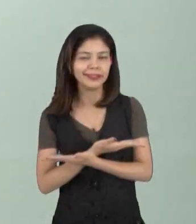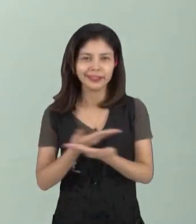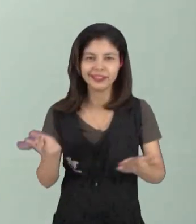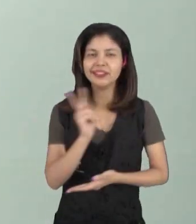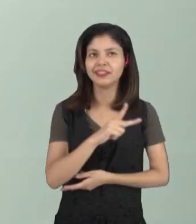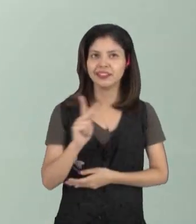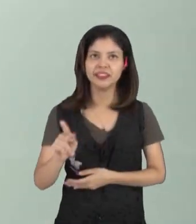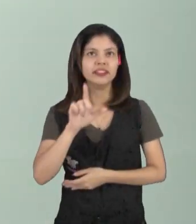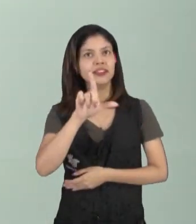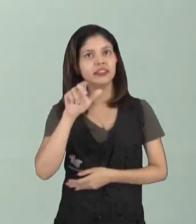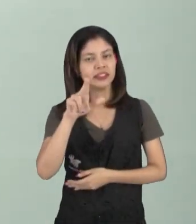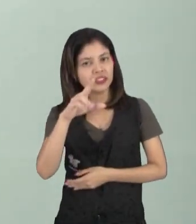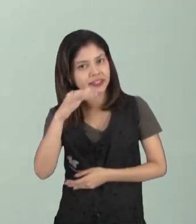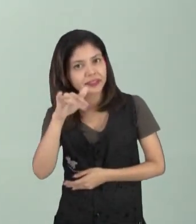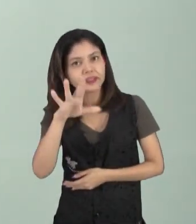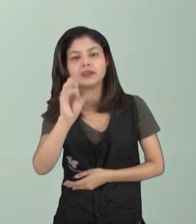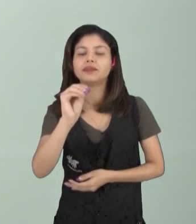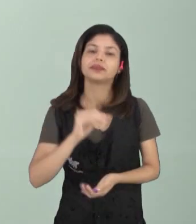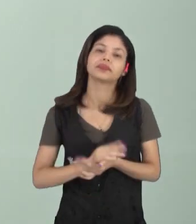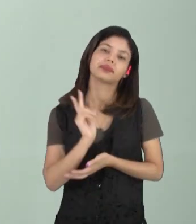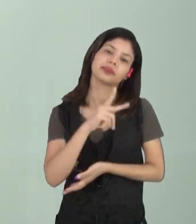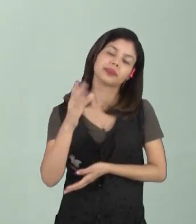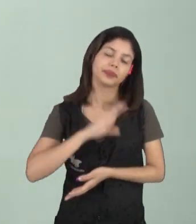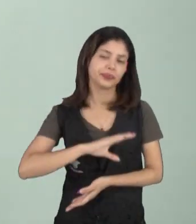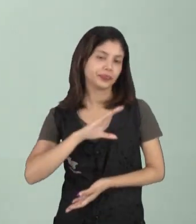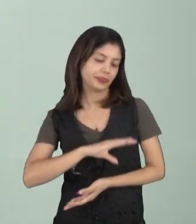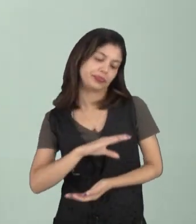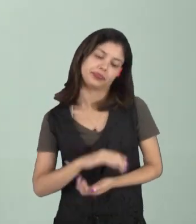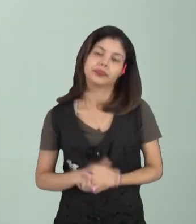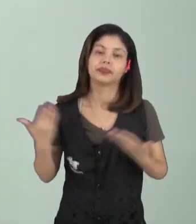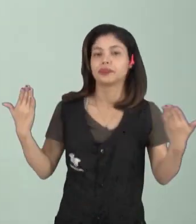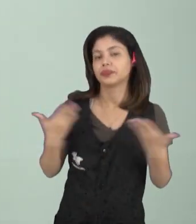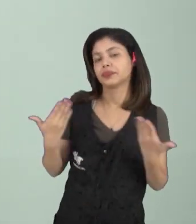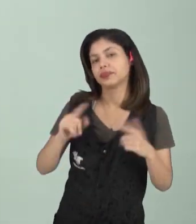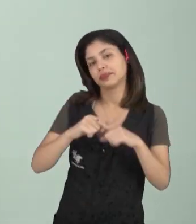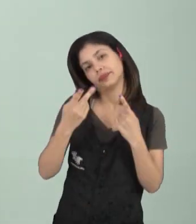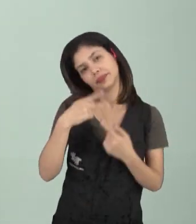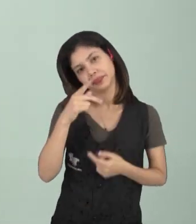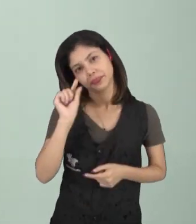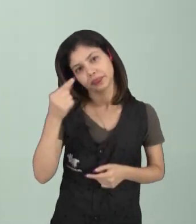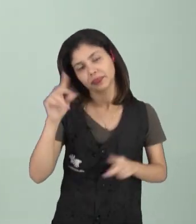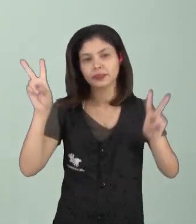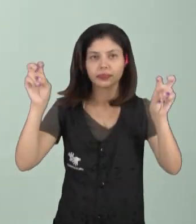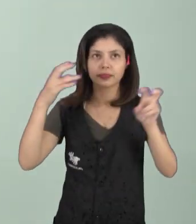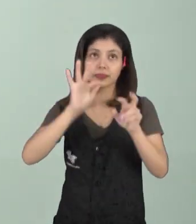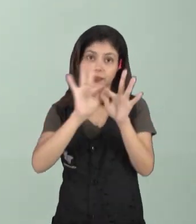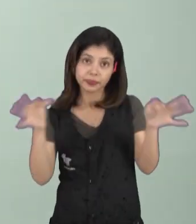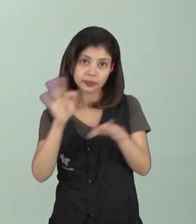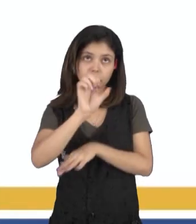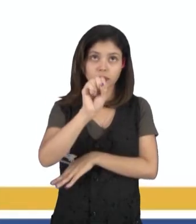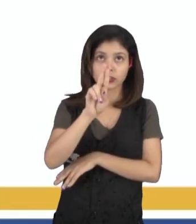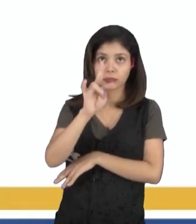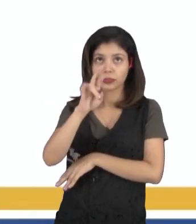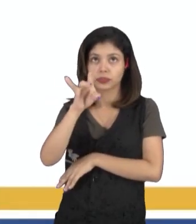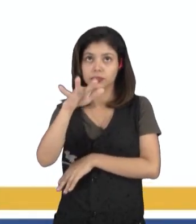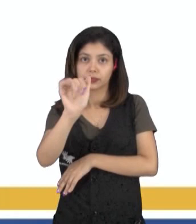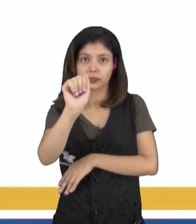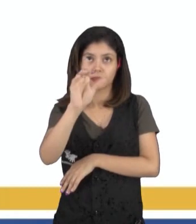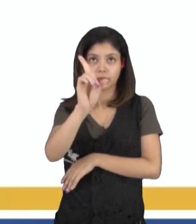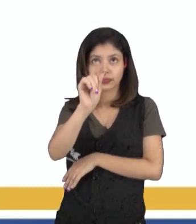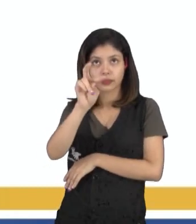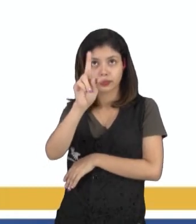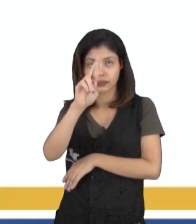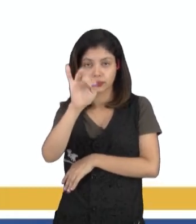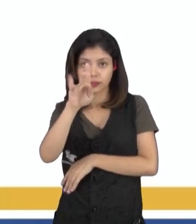Olá pessoal, eu sou o professor Luciano, de língua portuguesa, e hoje nós vamos falar sobre oração subordinada